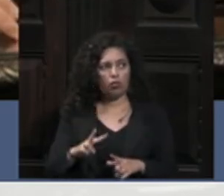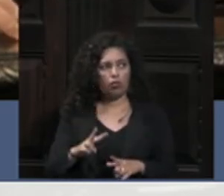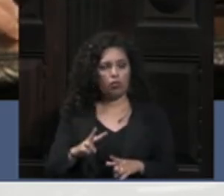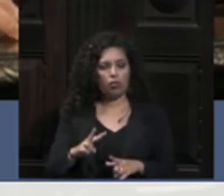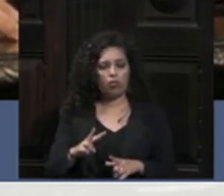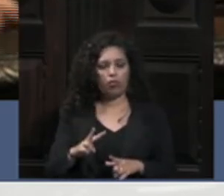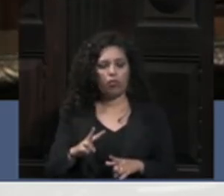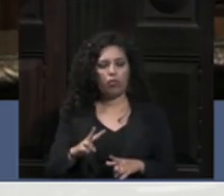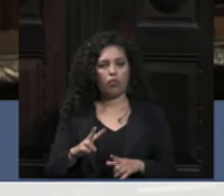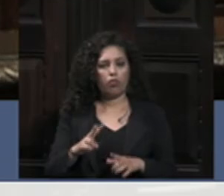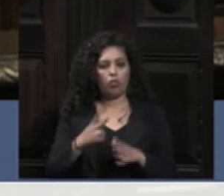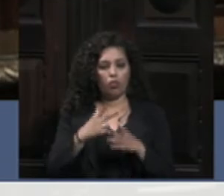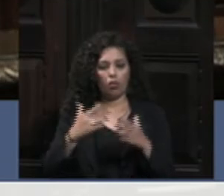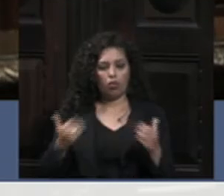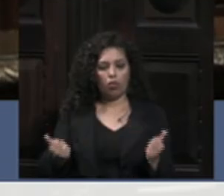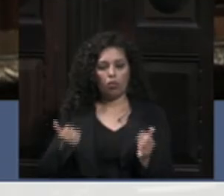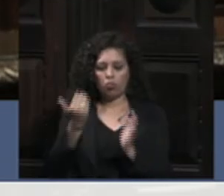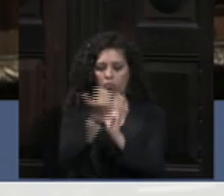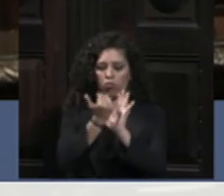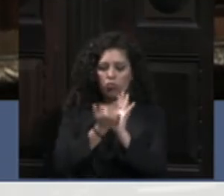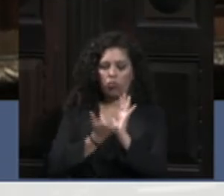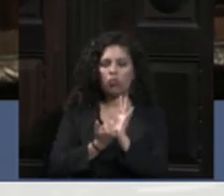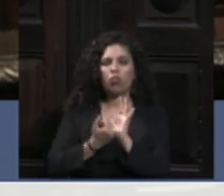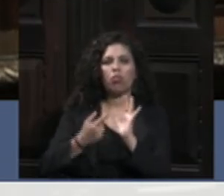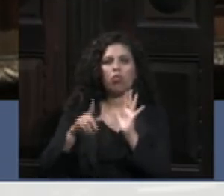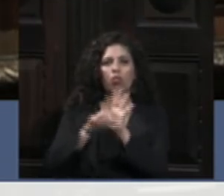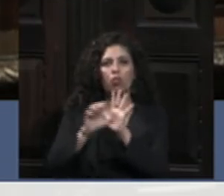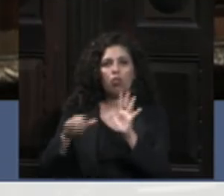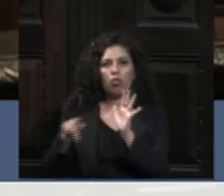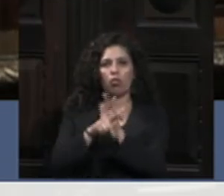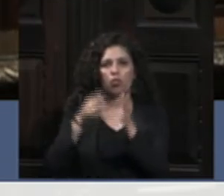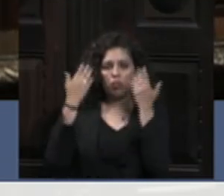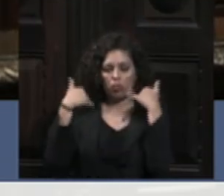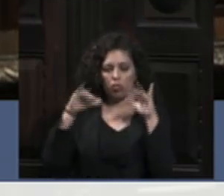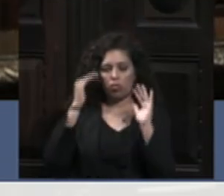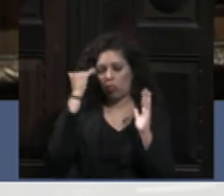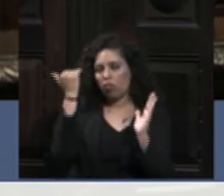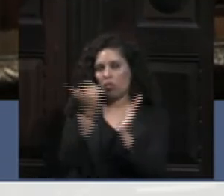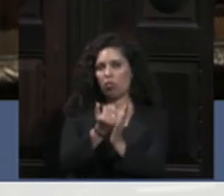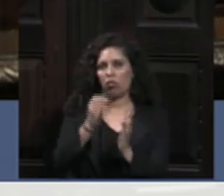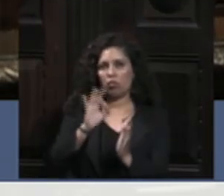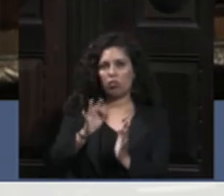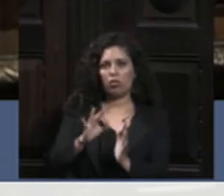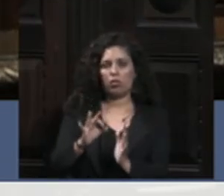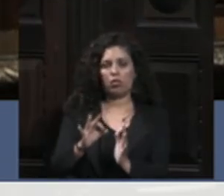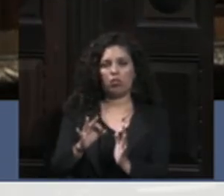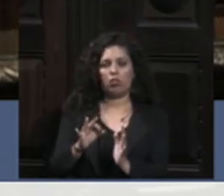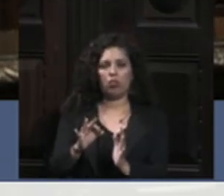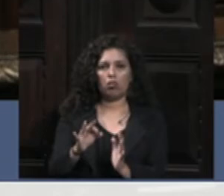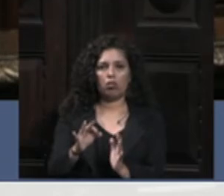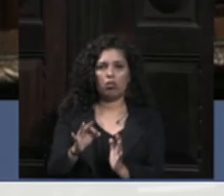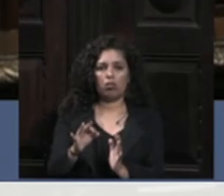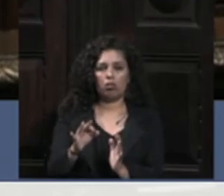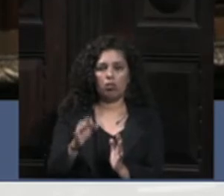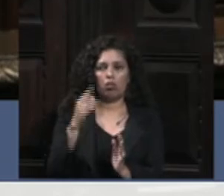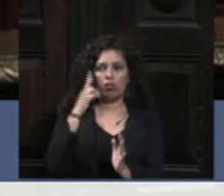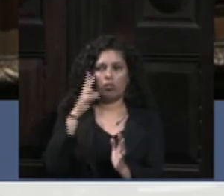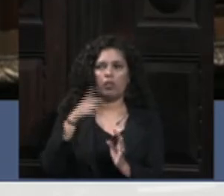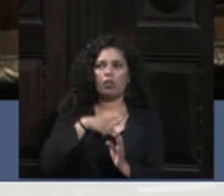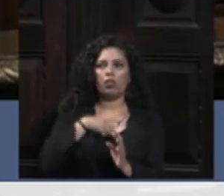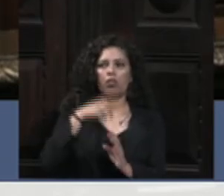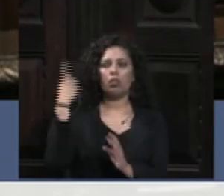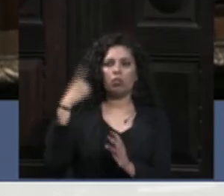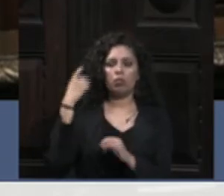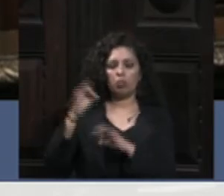reza o regimento interno da casa. Ou seja, prerrogativas dos deputados, às